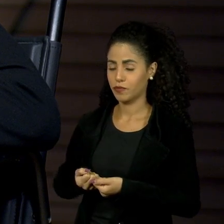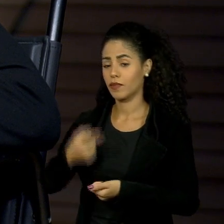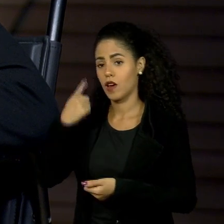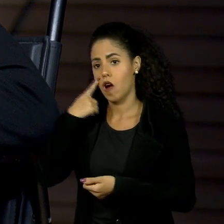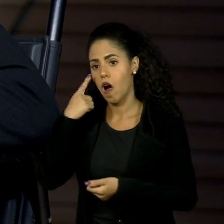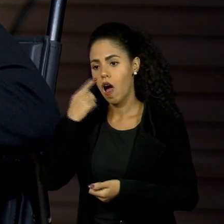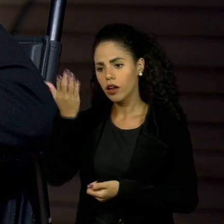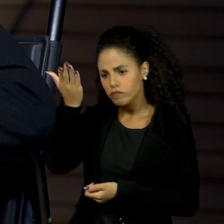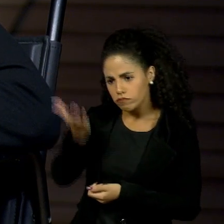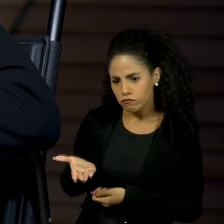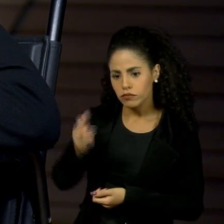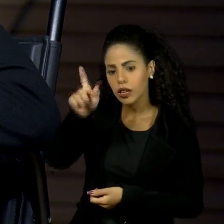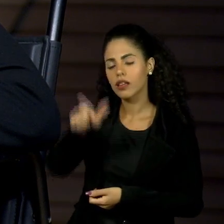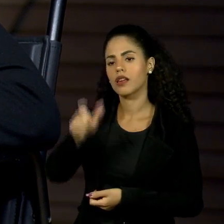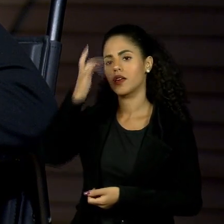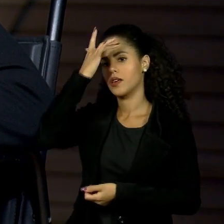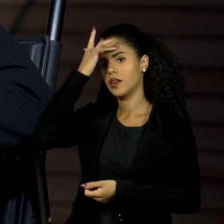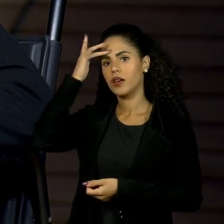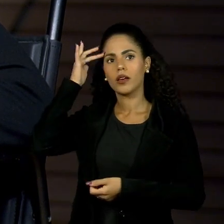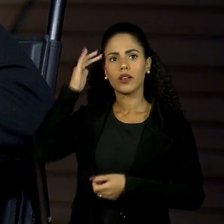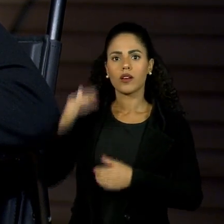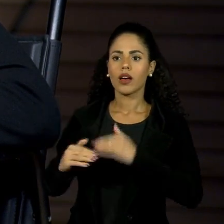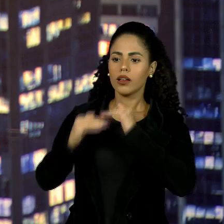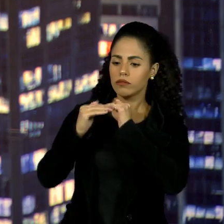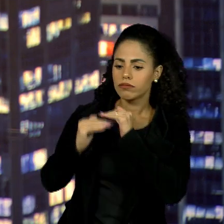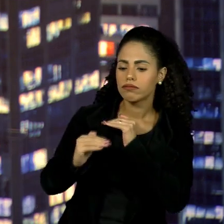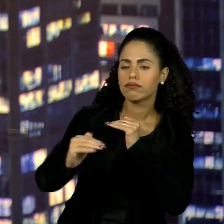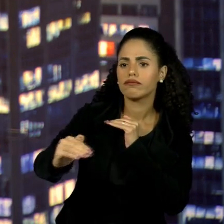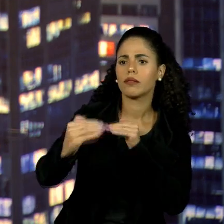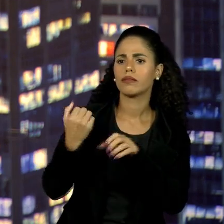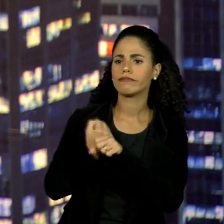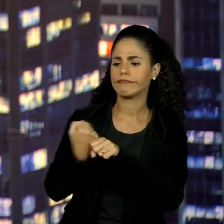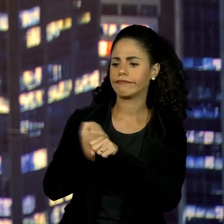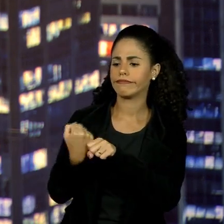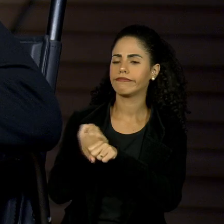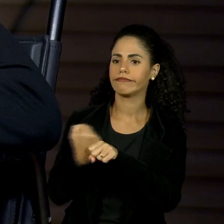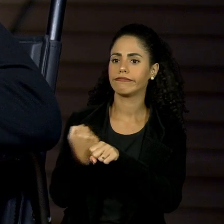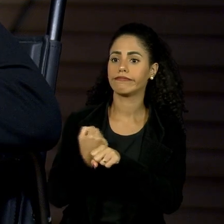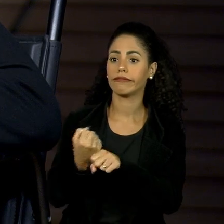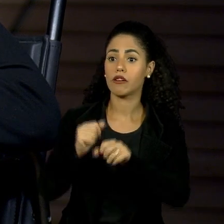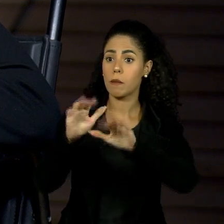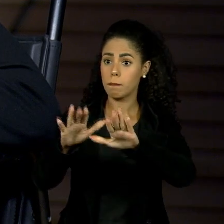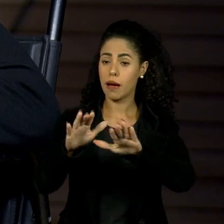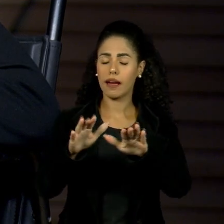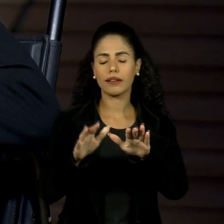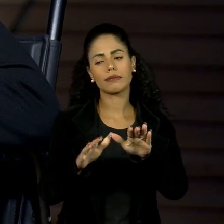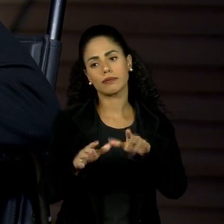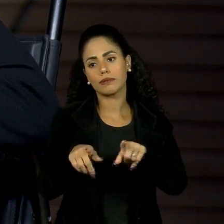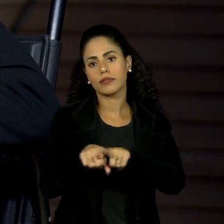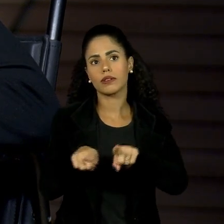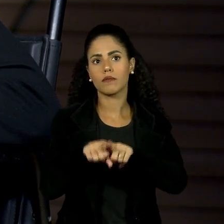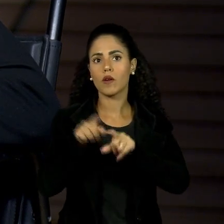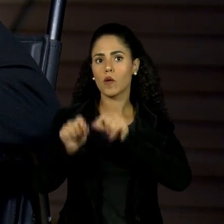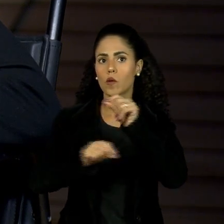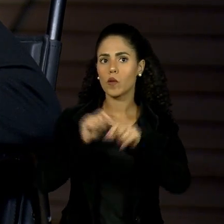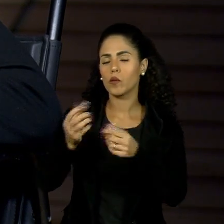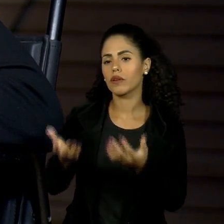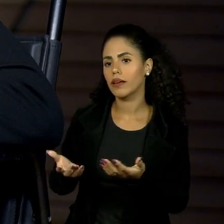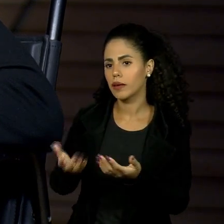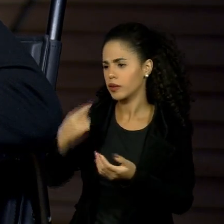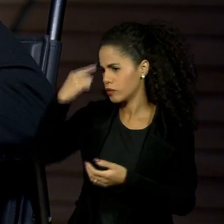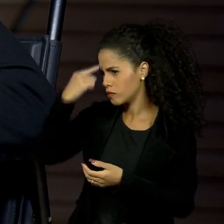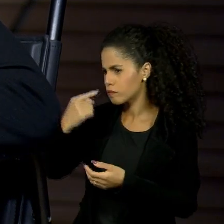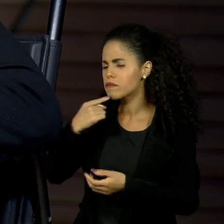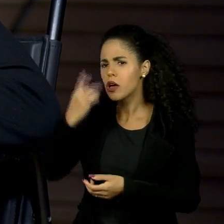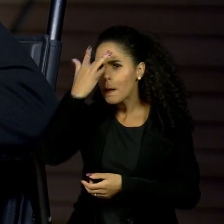perfil, de verdade, ele se manteve bastante estável durante muitos anos. Mas, em geral, o perfil de